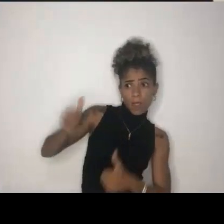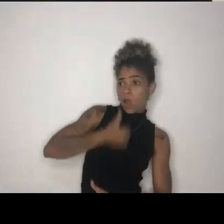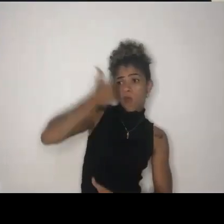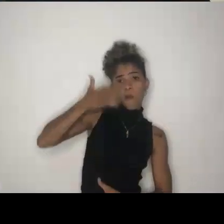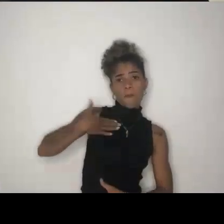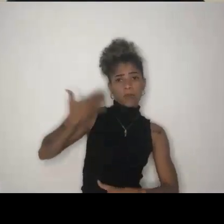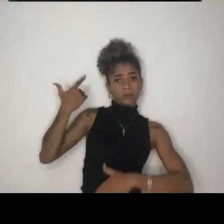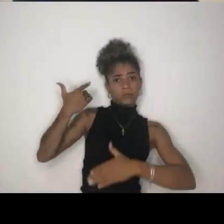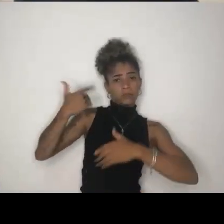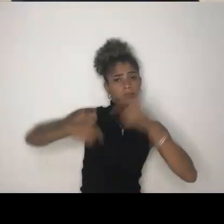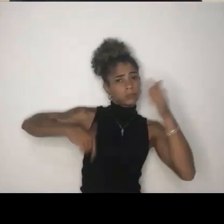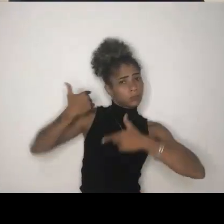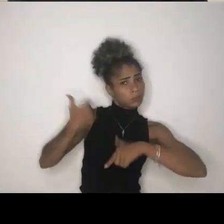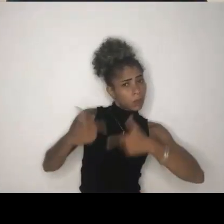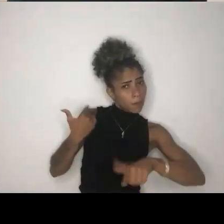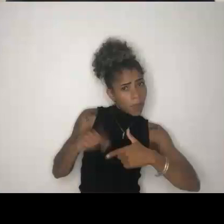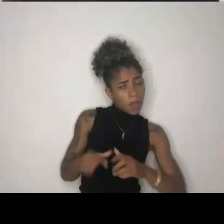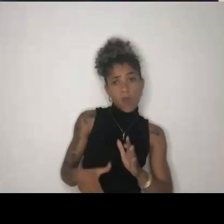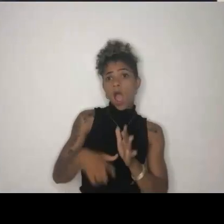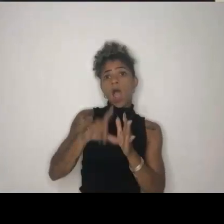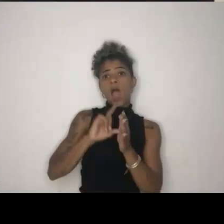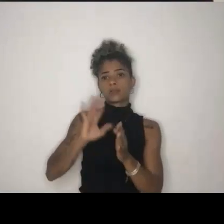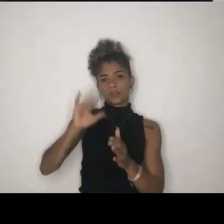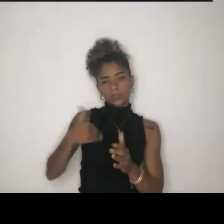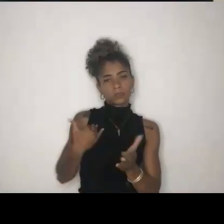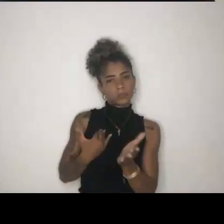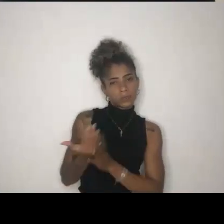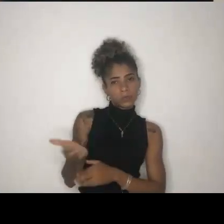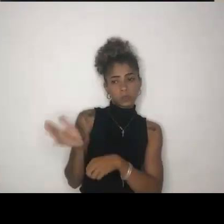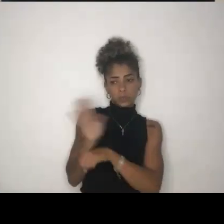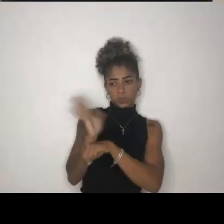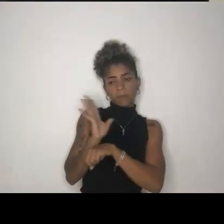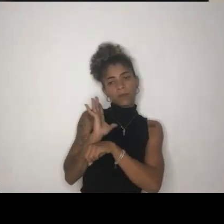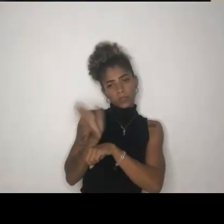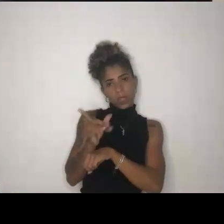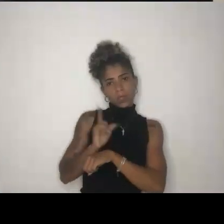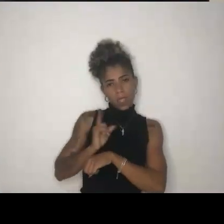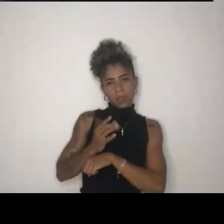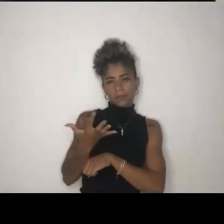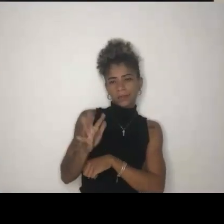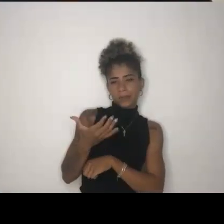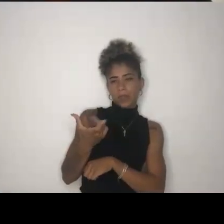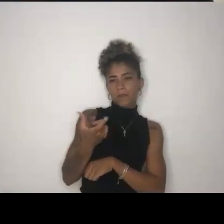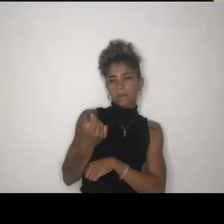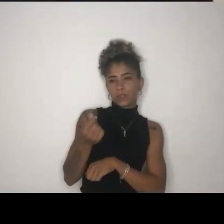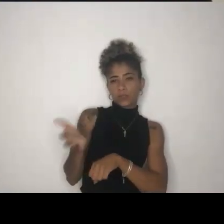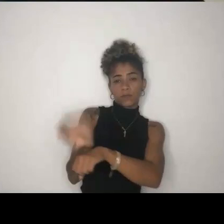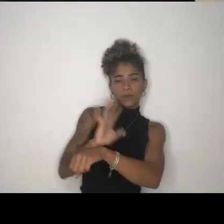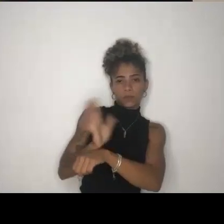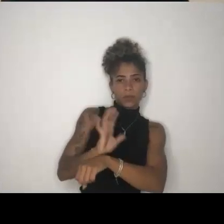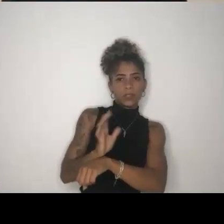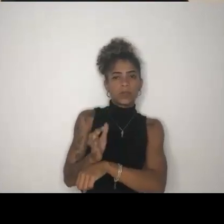vamos dizer assim antes disso já tinha iniciado no cinema né eu tenho mais ou menos uns 20 filmes aí